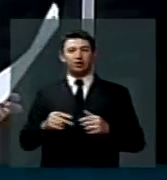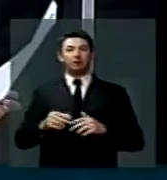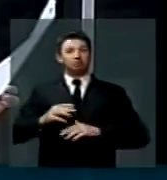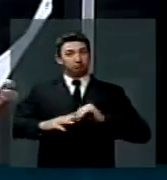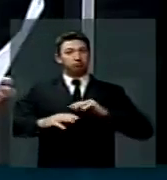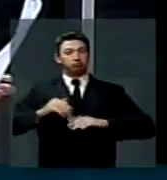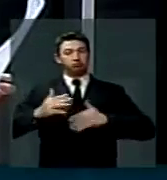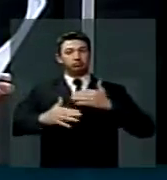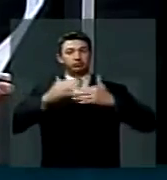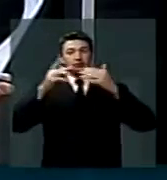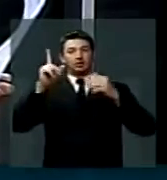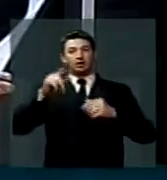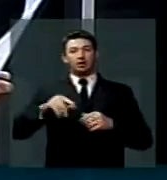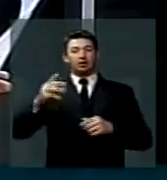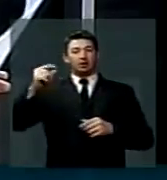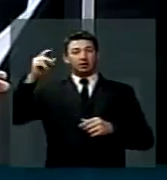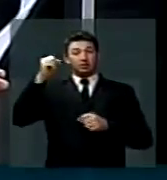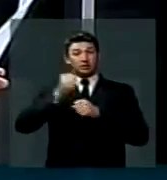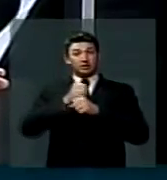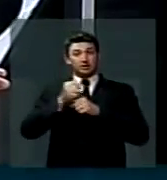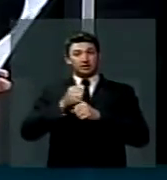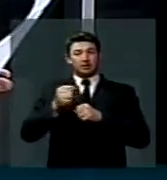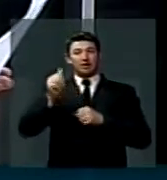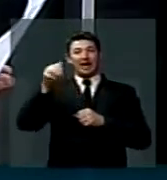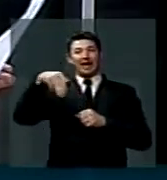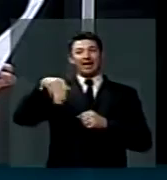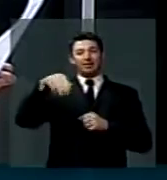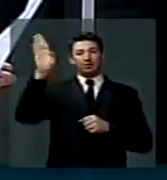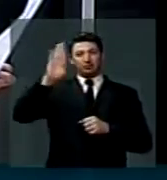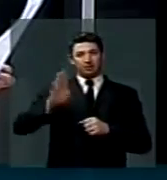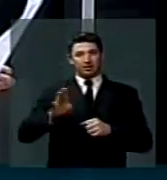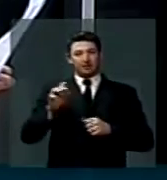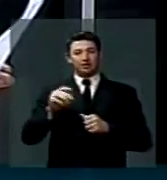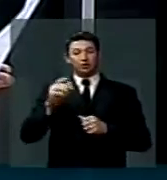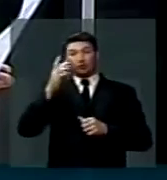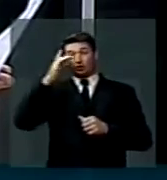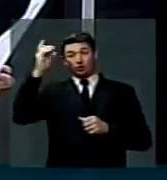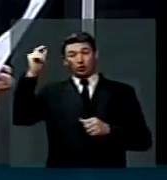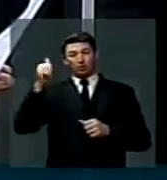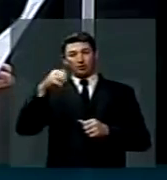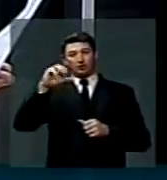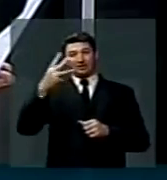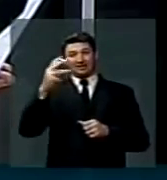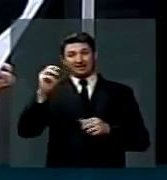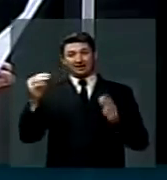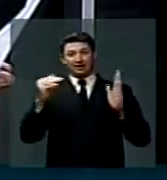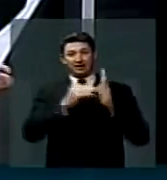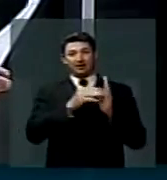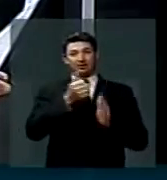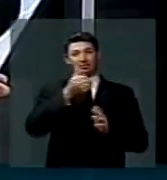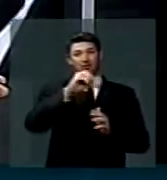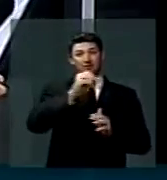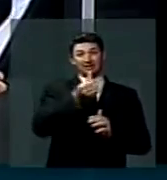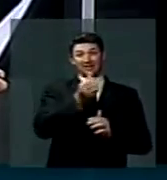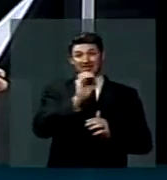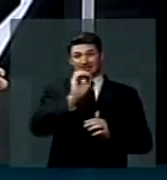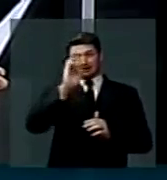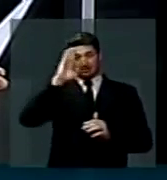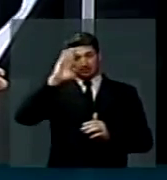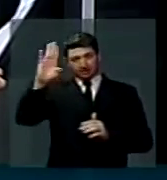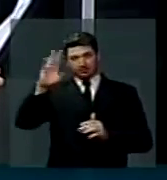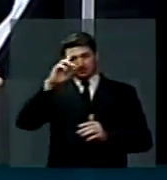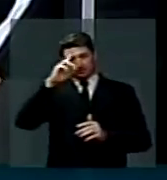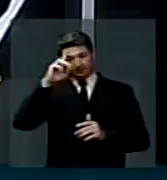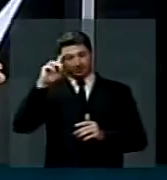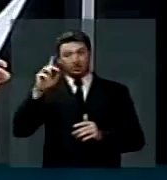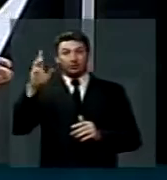sucesso, que foi os anos de ouro do rádio AM no Brasil, entre 1930 e 1960 principalmente. E o